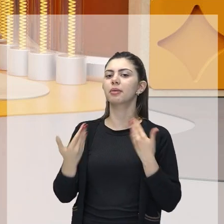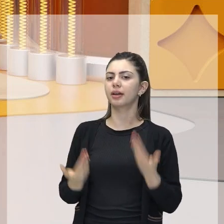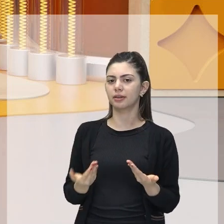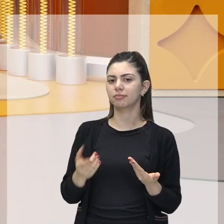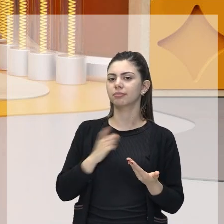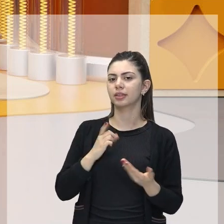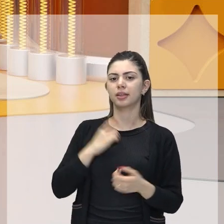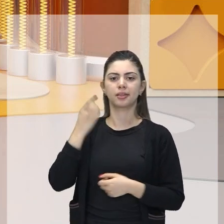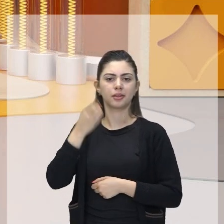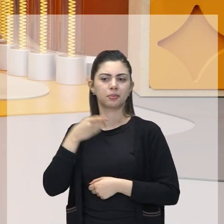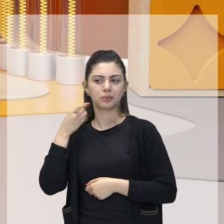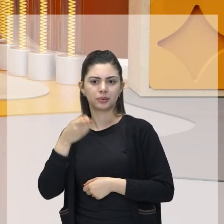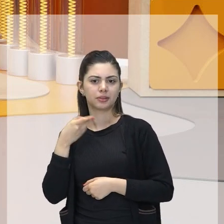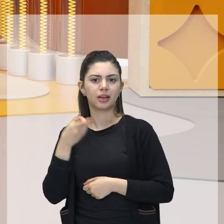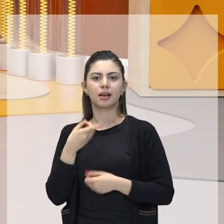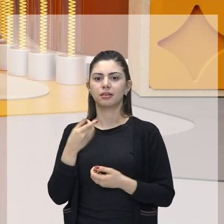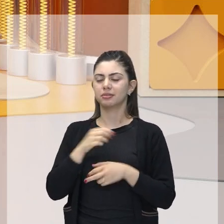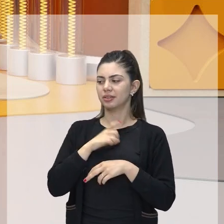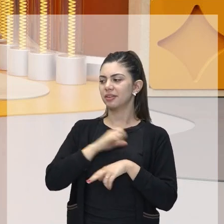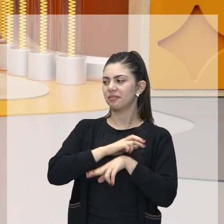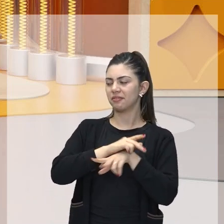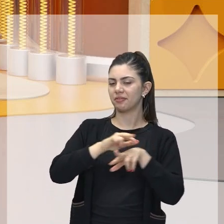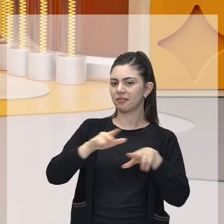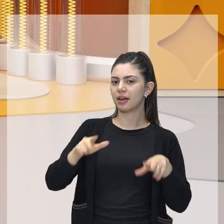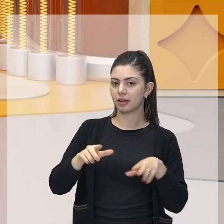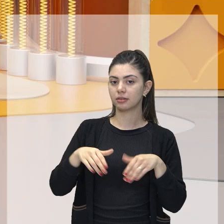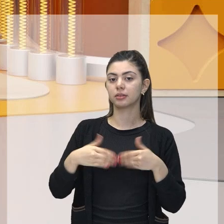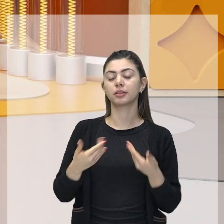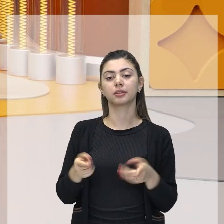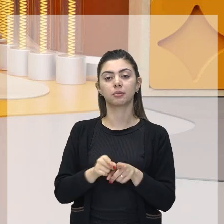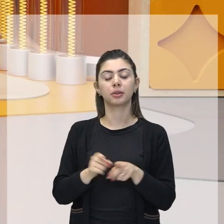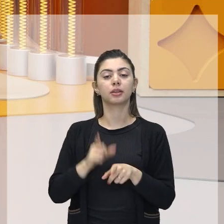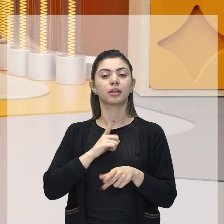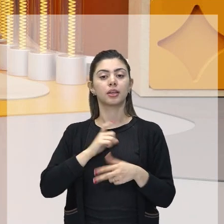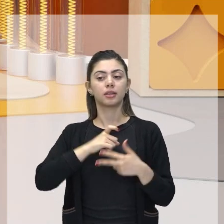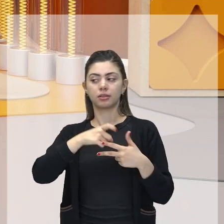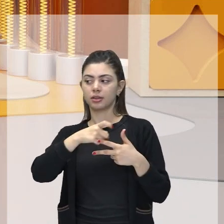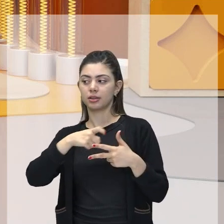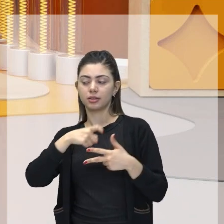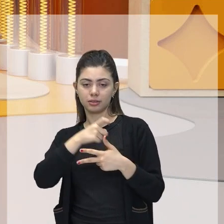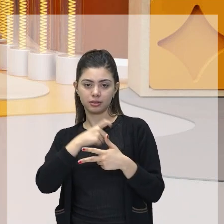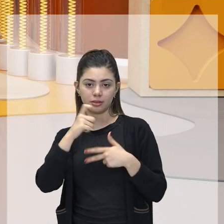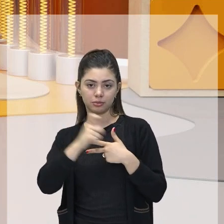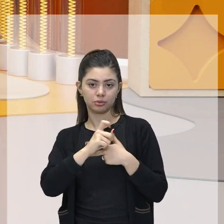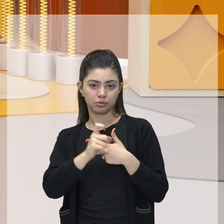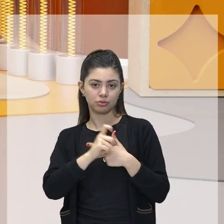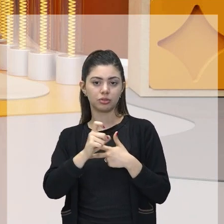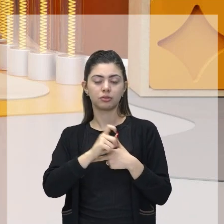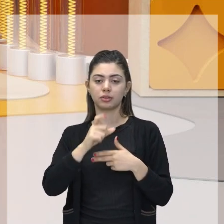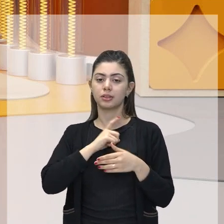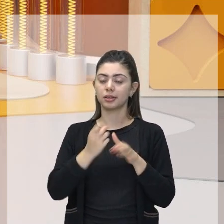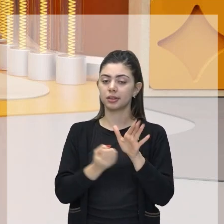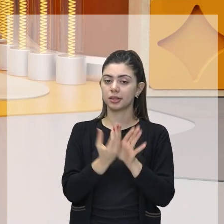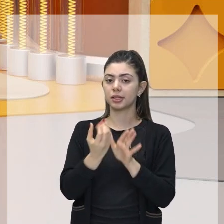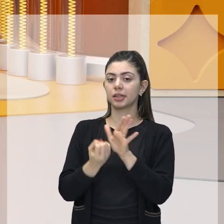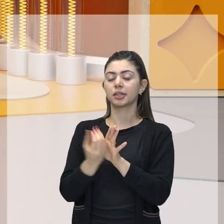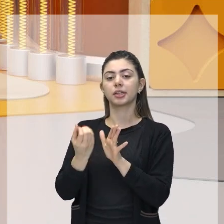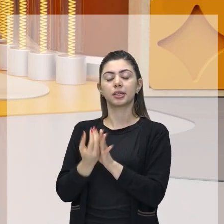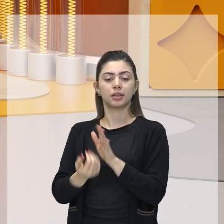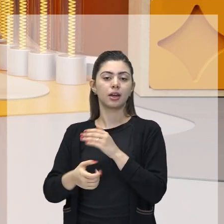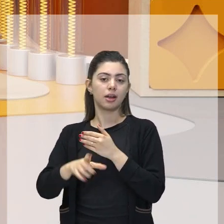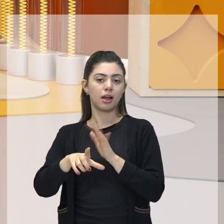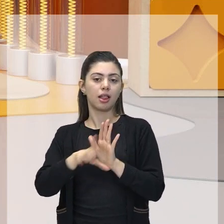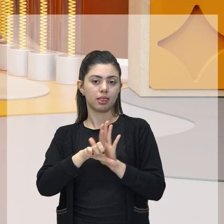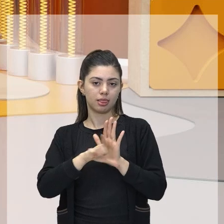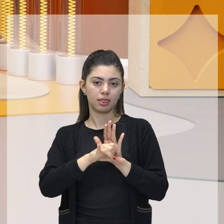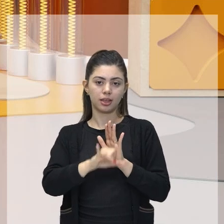poder executivo, que é o presidente da República, e tem o poder judiciário, que são as pessoas que organizam as leis, né? O poder judiciário é quem diz que